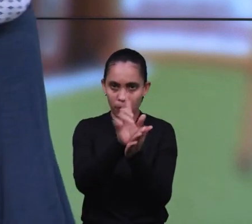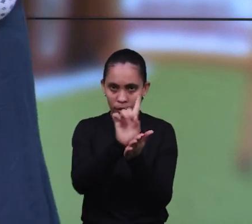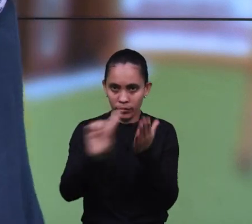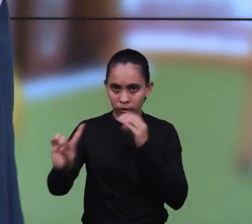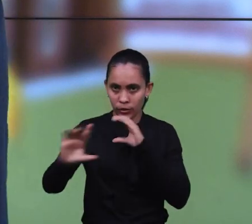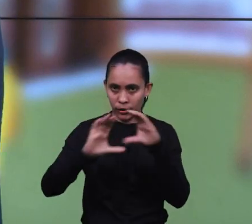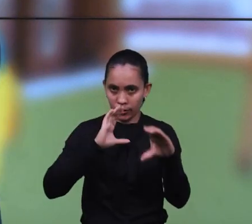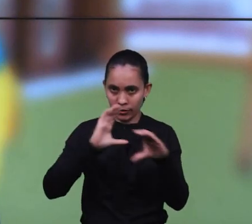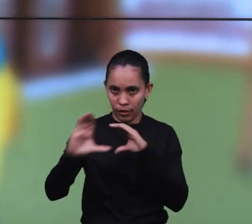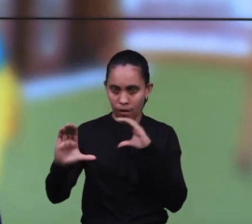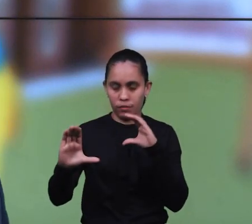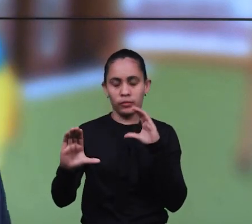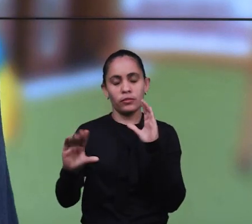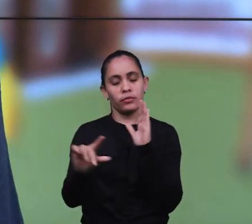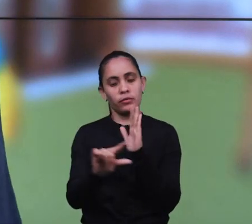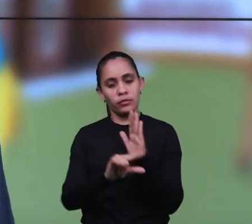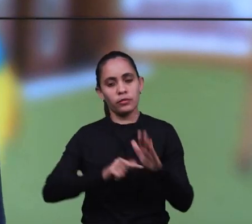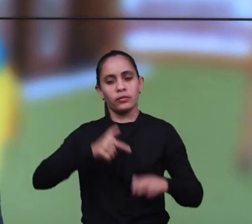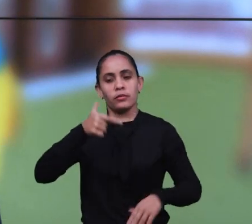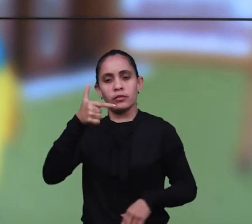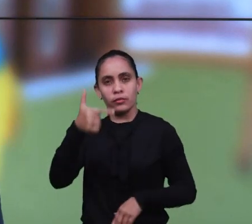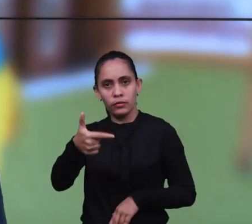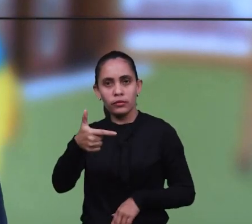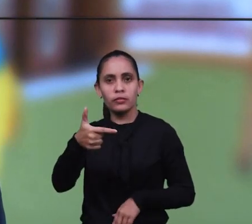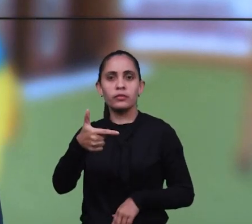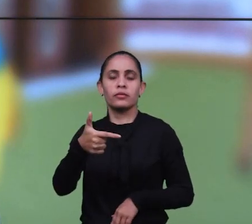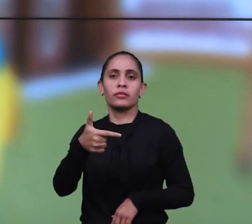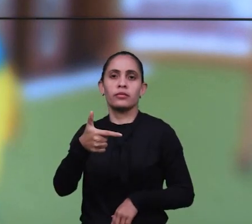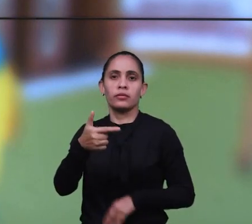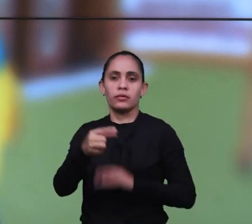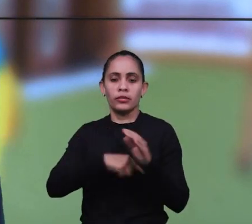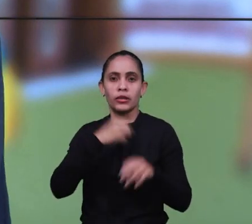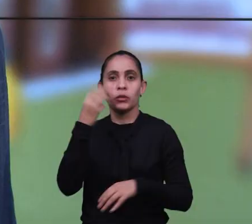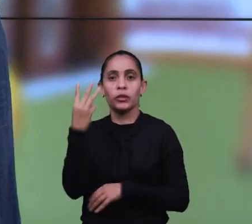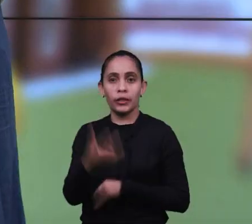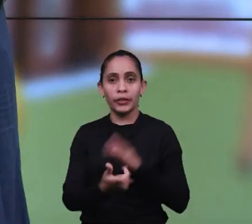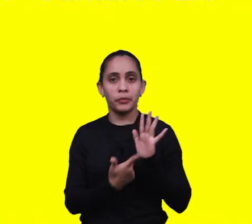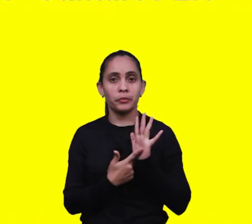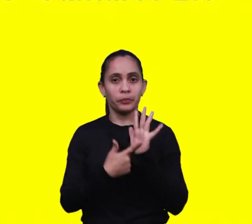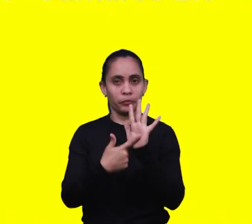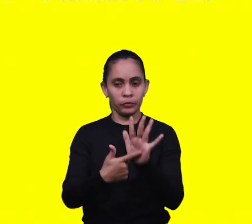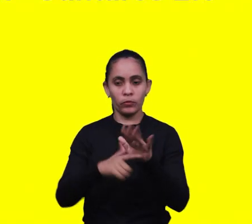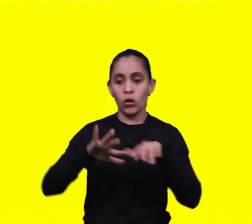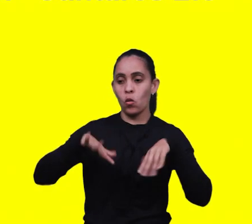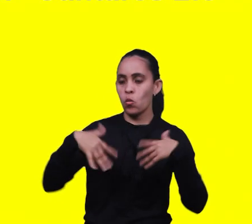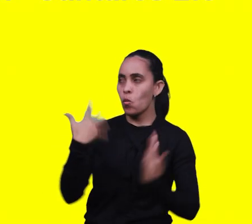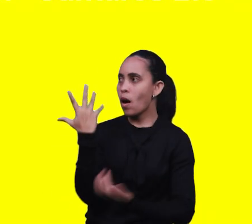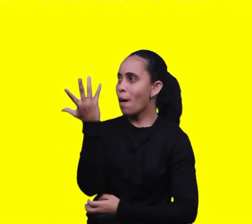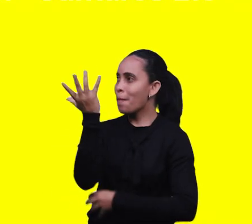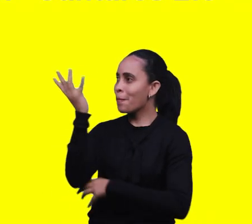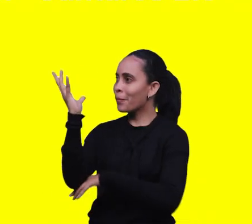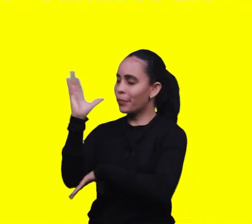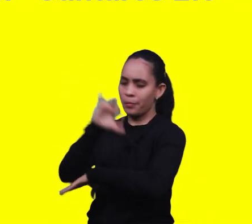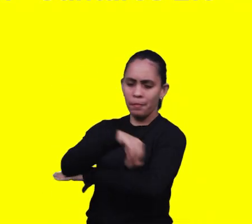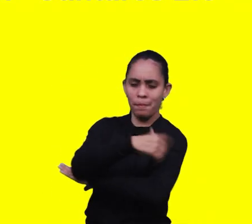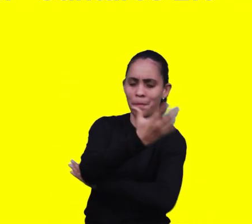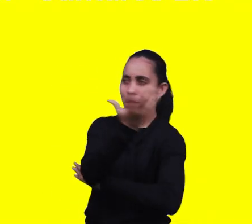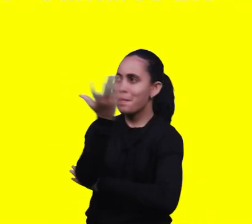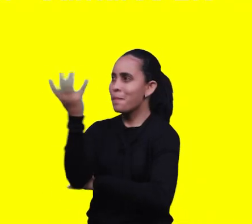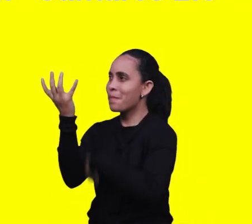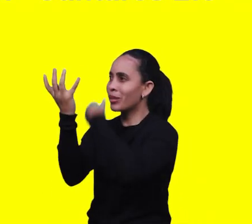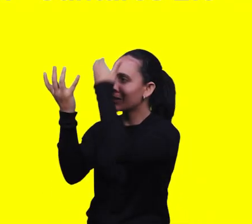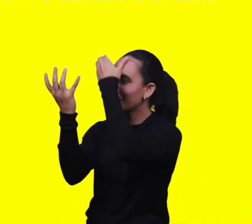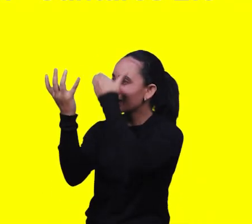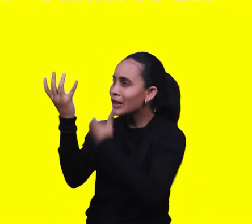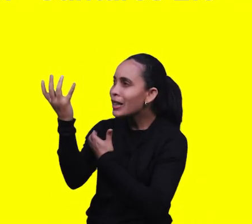palavra que está em Cantares, capítulo 2, versículo 3, que diz assim: qual a macieira entre as